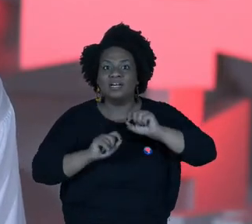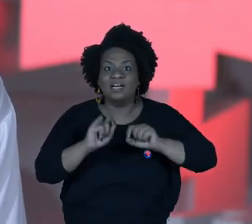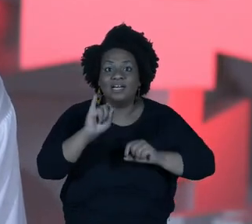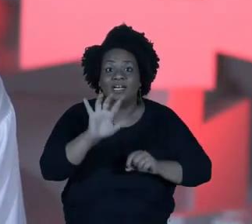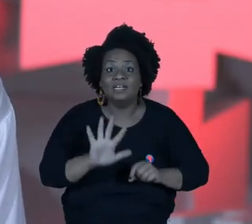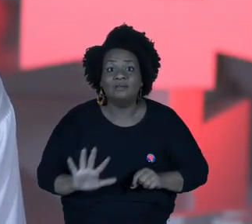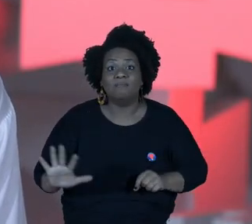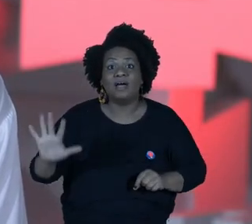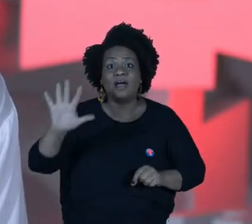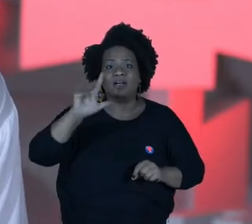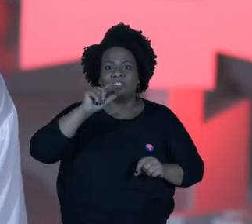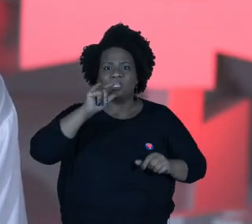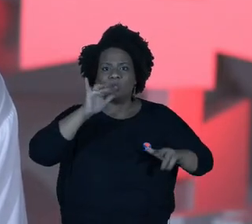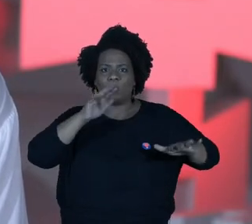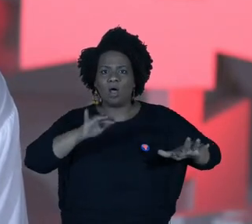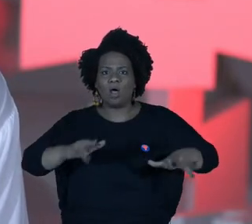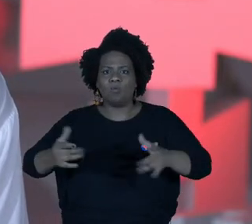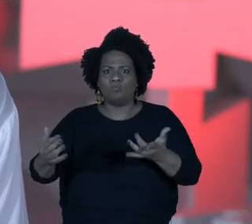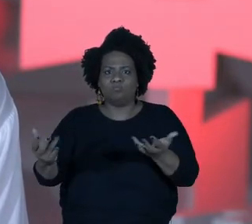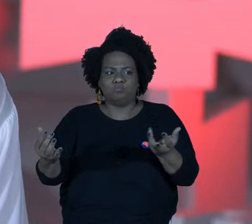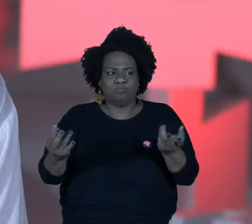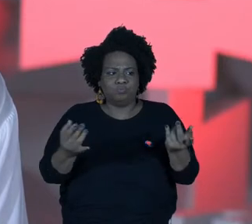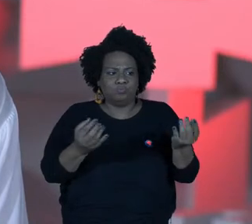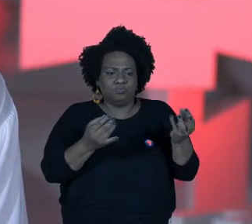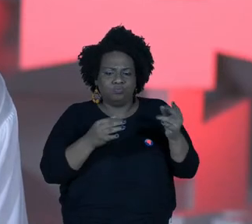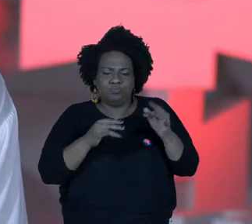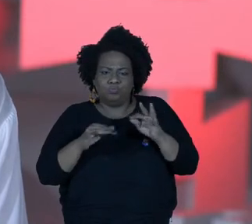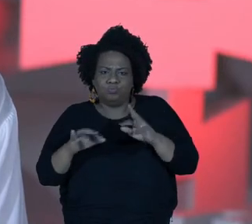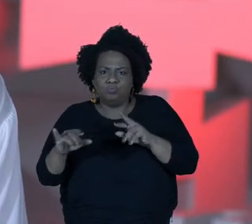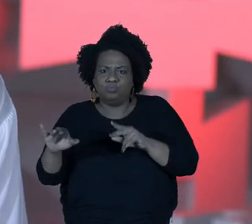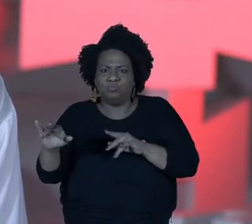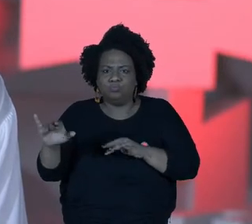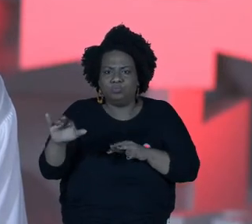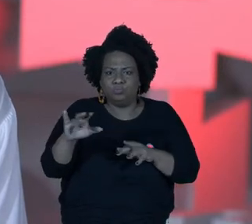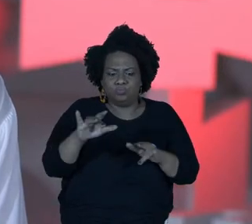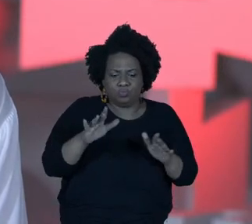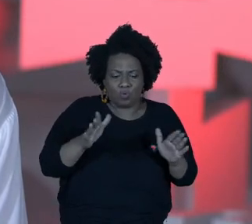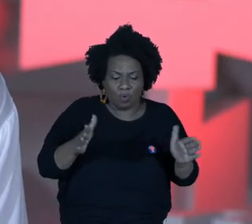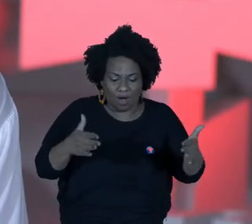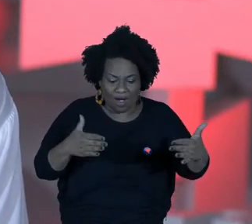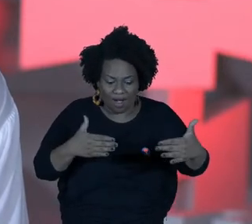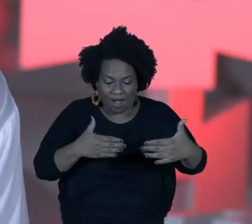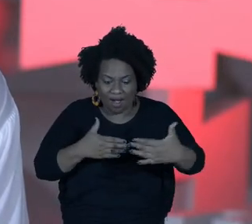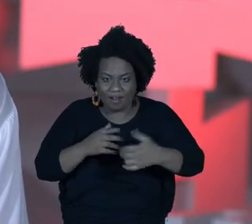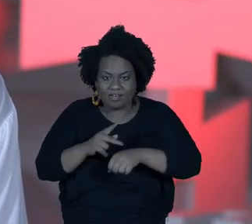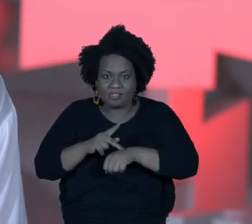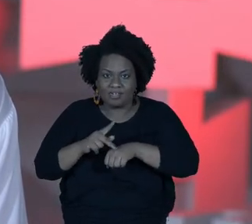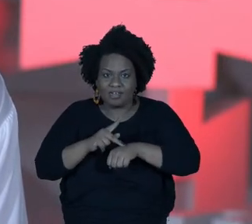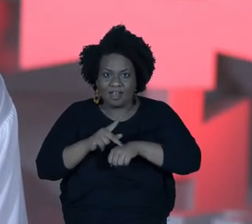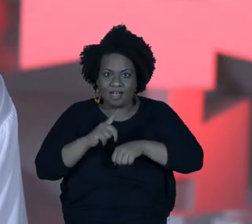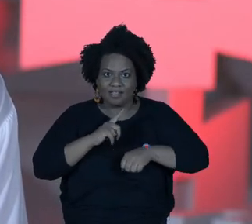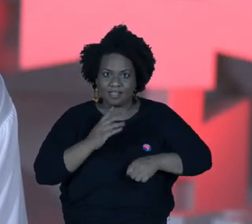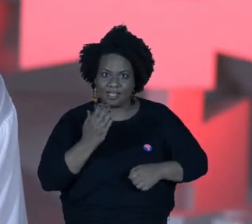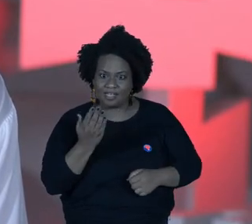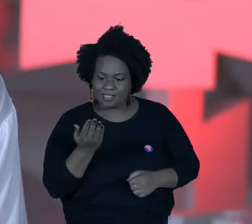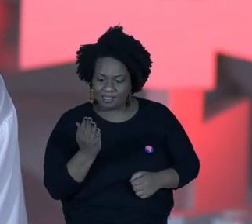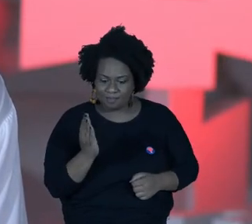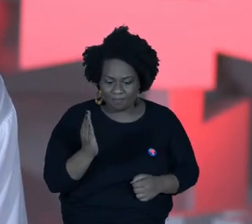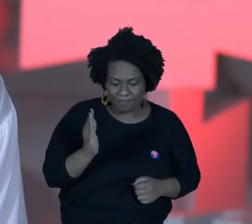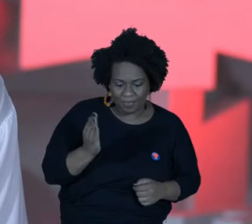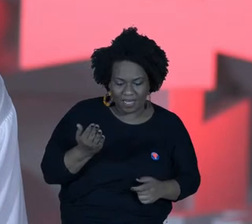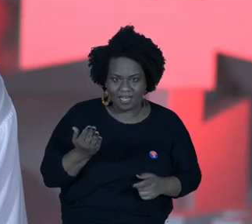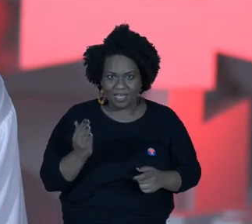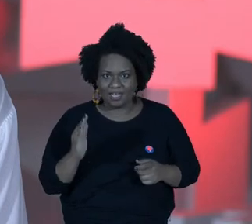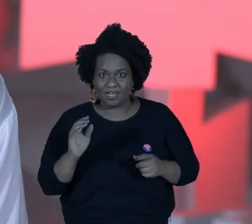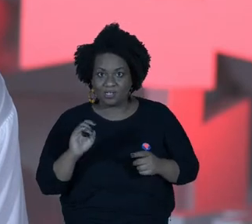mar espumante dentro de uma pequena caixa preta espelhada. Mas quando o espectador coloca o